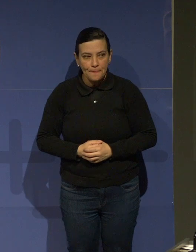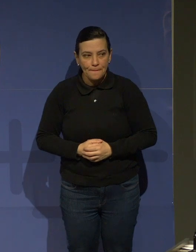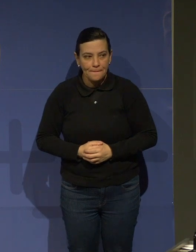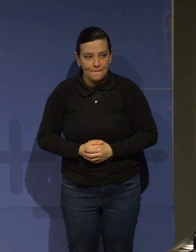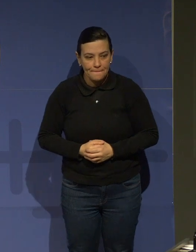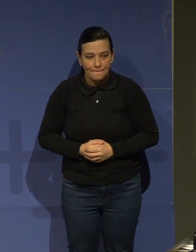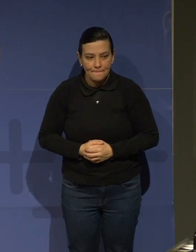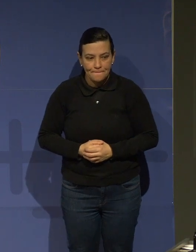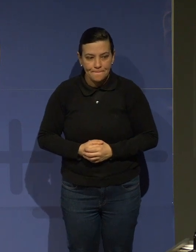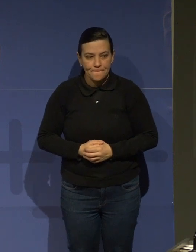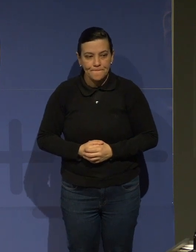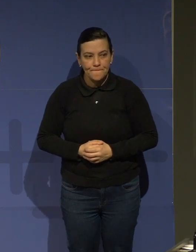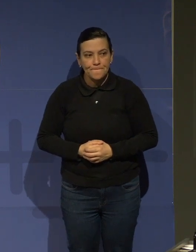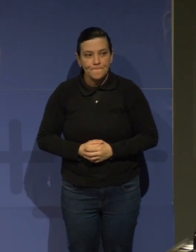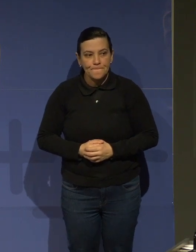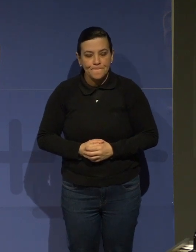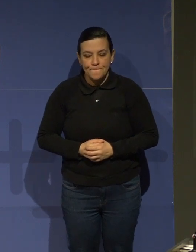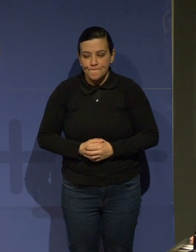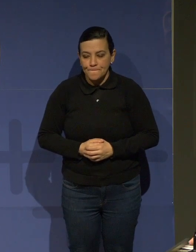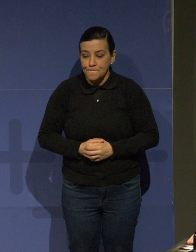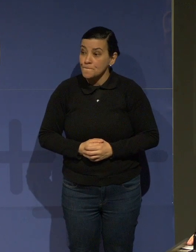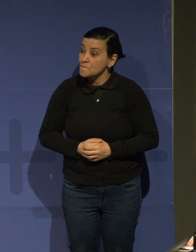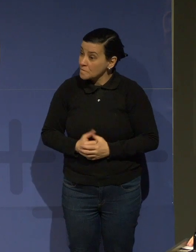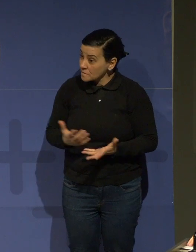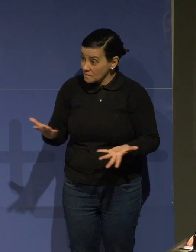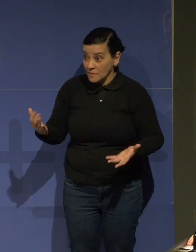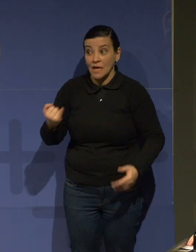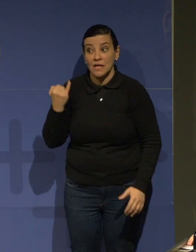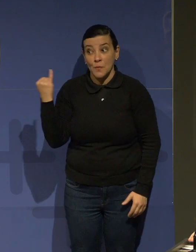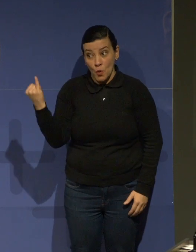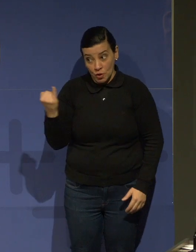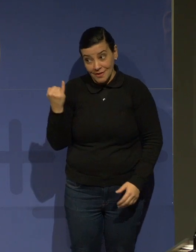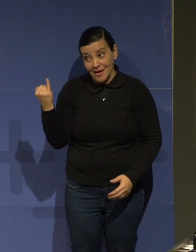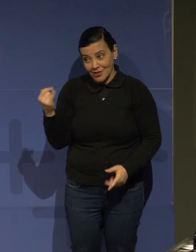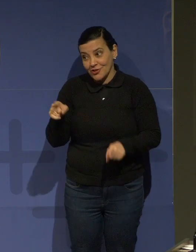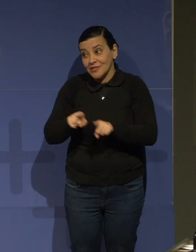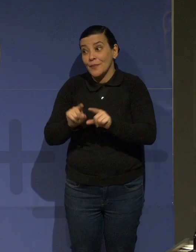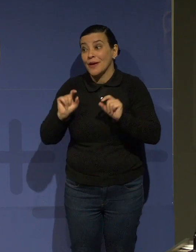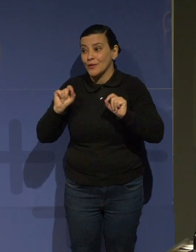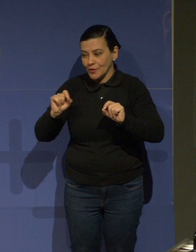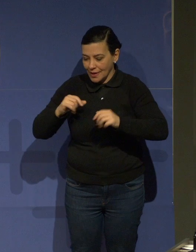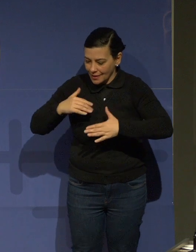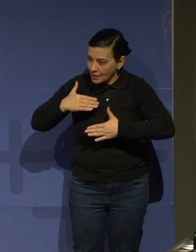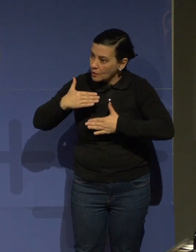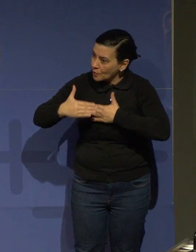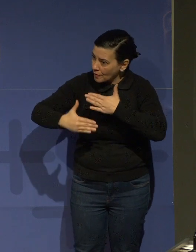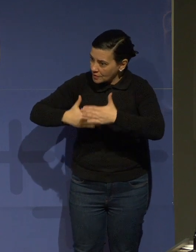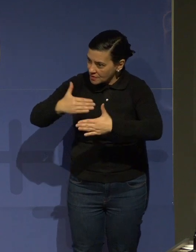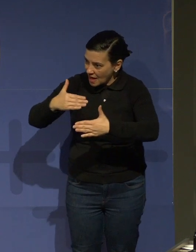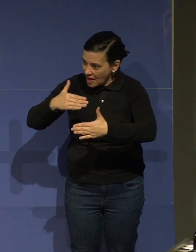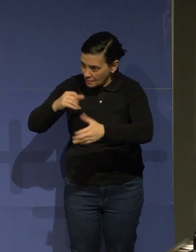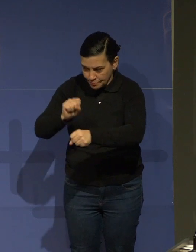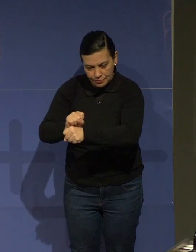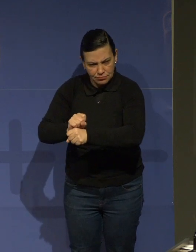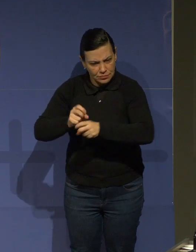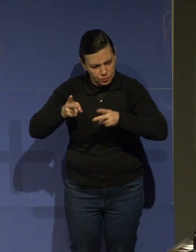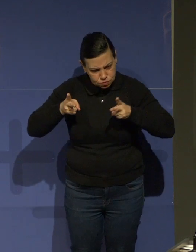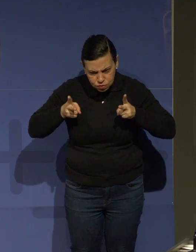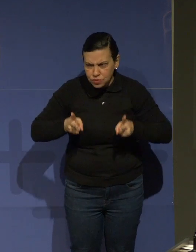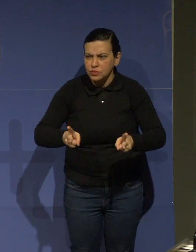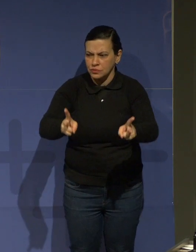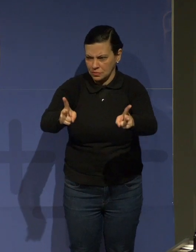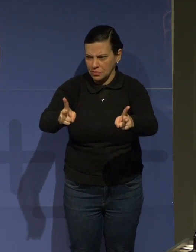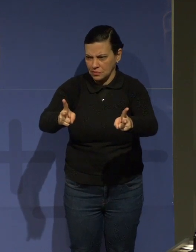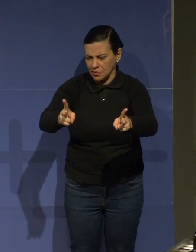Mudança de slide. É importante também, finalmente, que esse processo se mantenha. No começo a gente falou